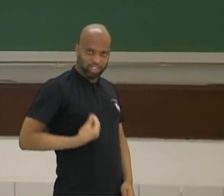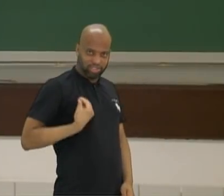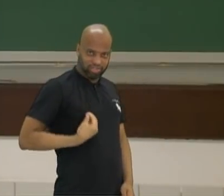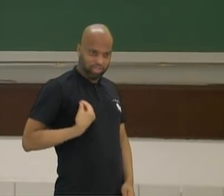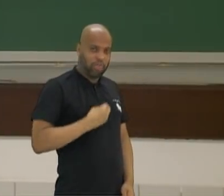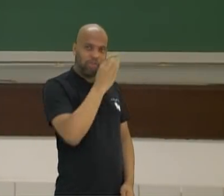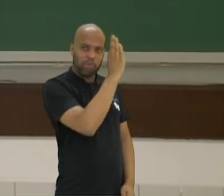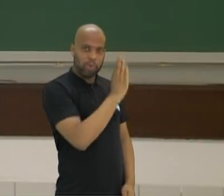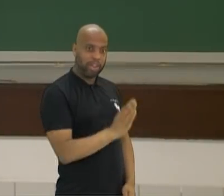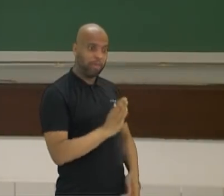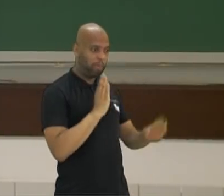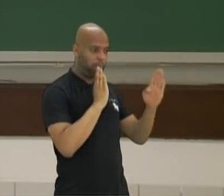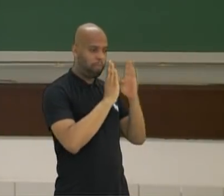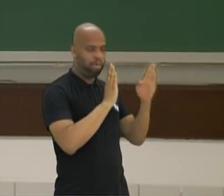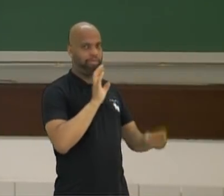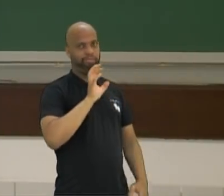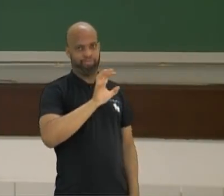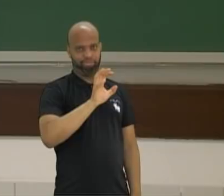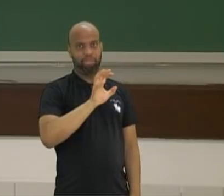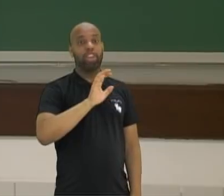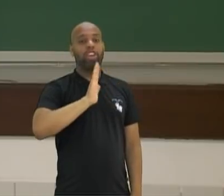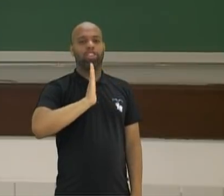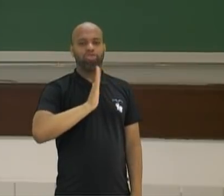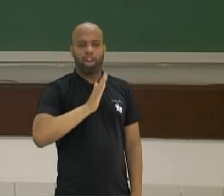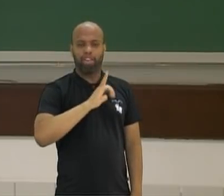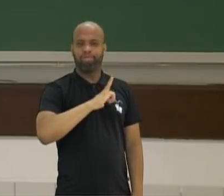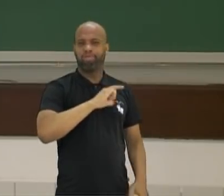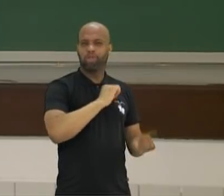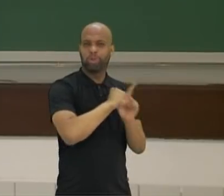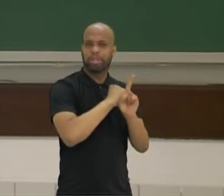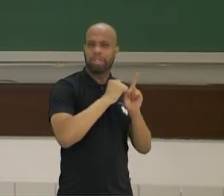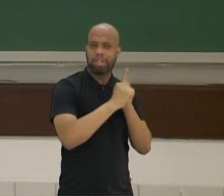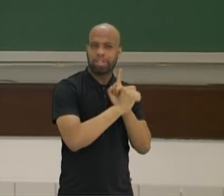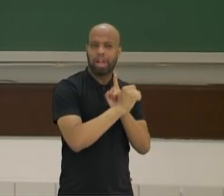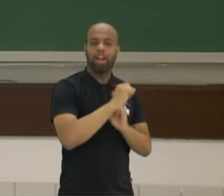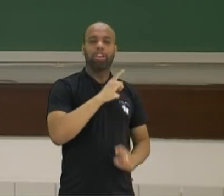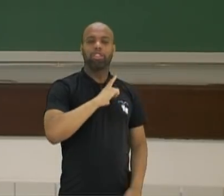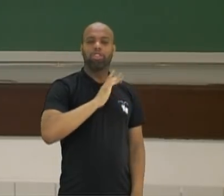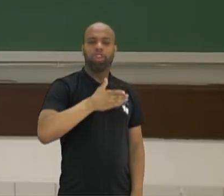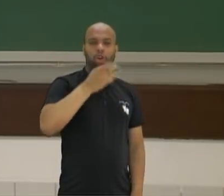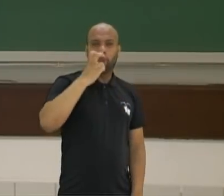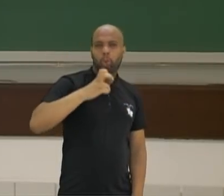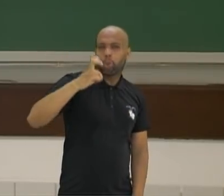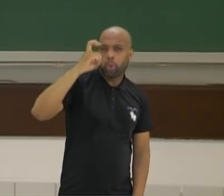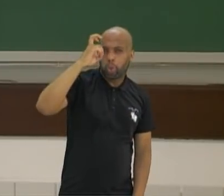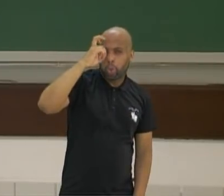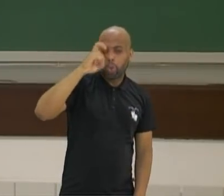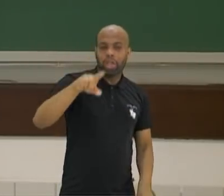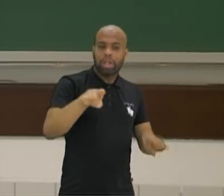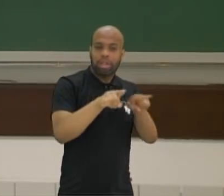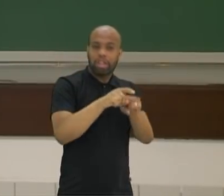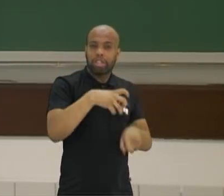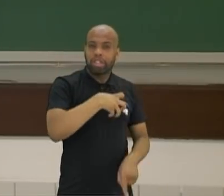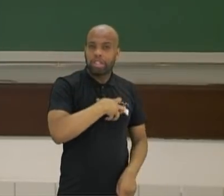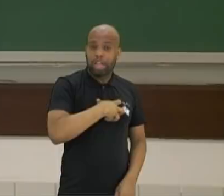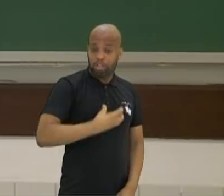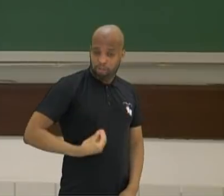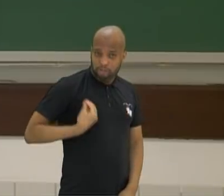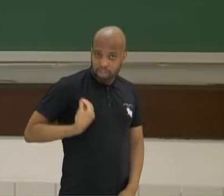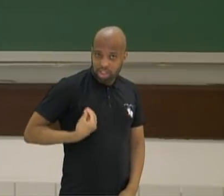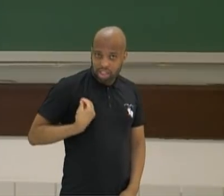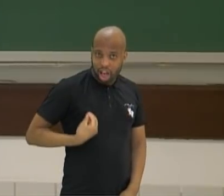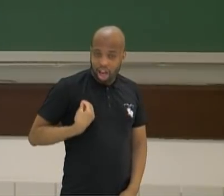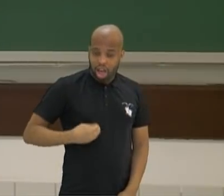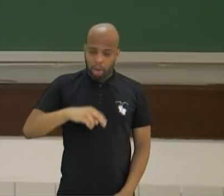aqui já estavam estabelecidos, já tinham sua sociedade, sua cultura, sua maneira de viver, e de repente chega